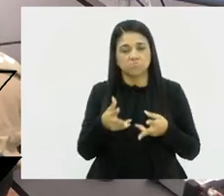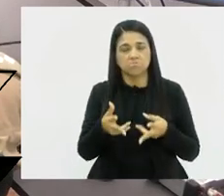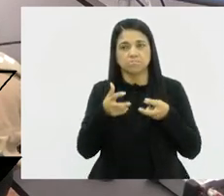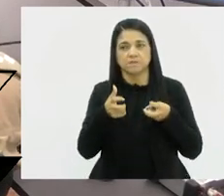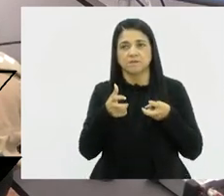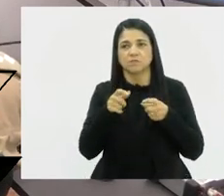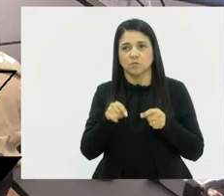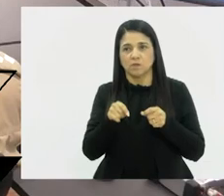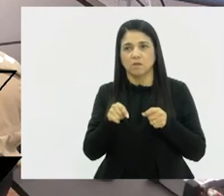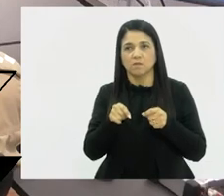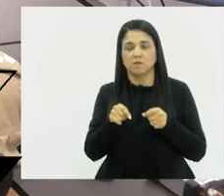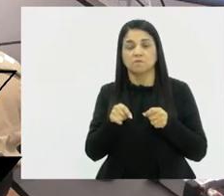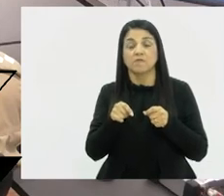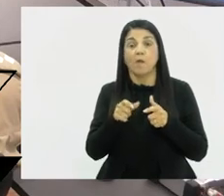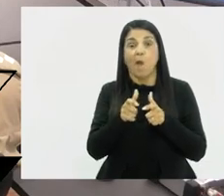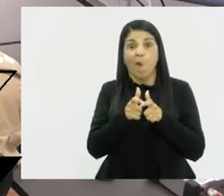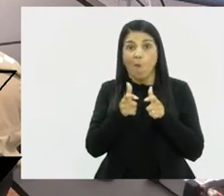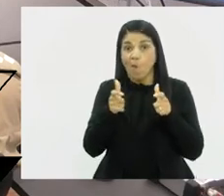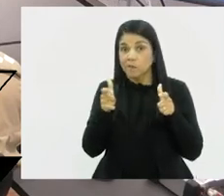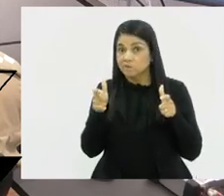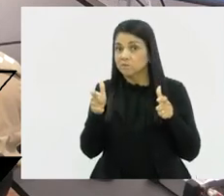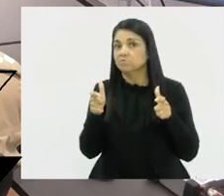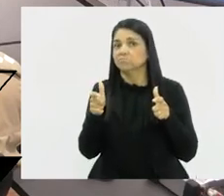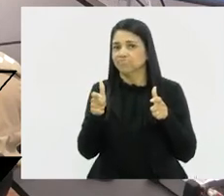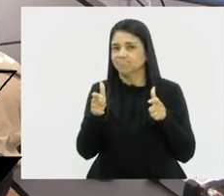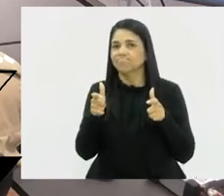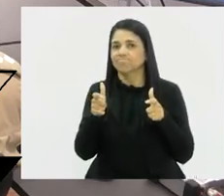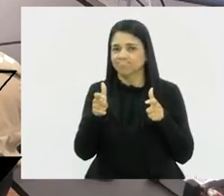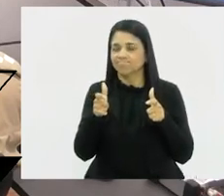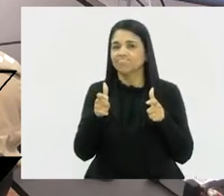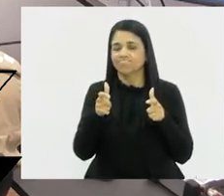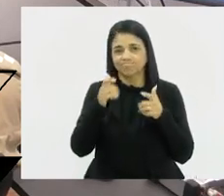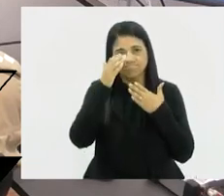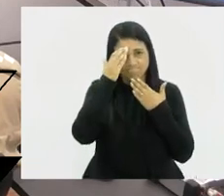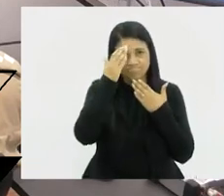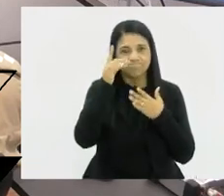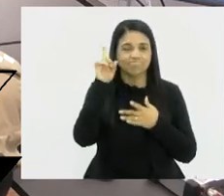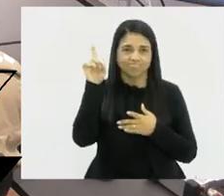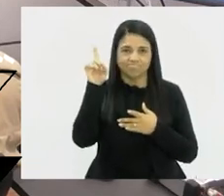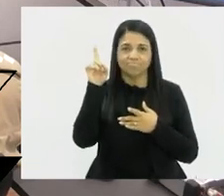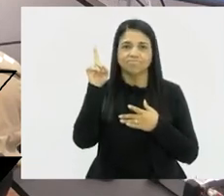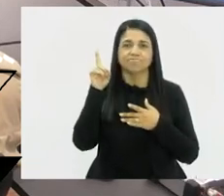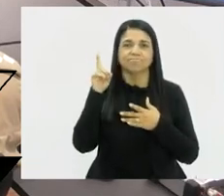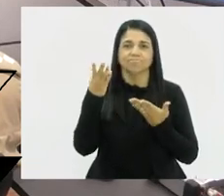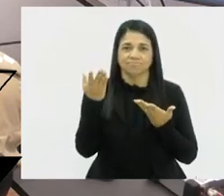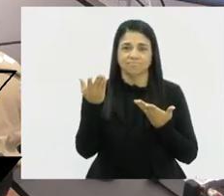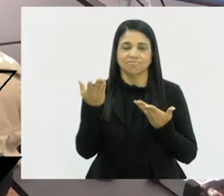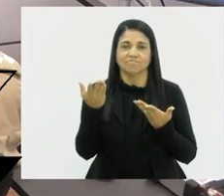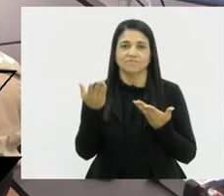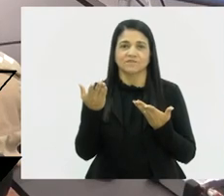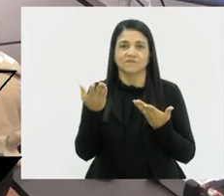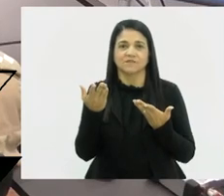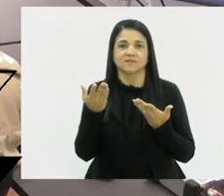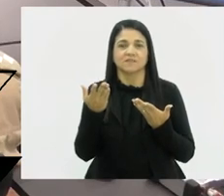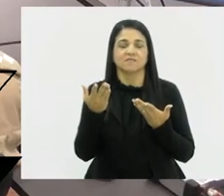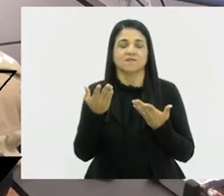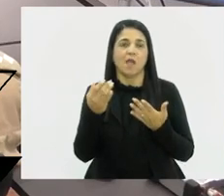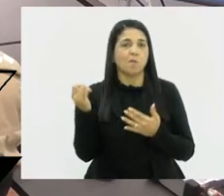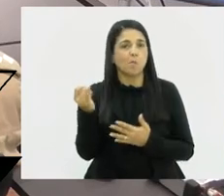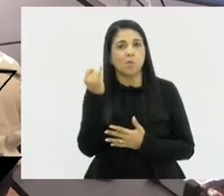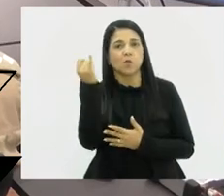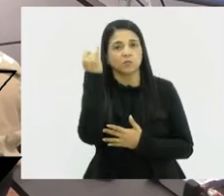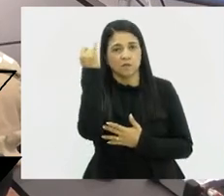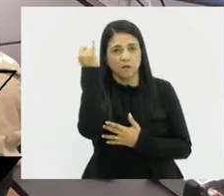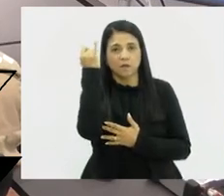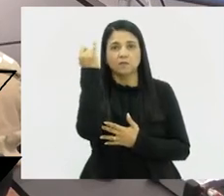que a gente vê que isso veio aumentando, graças a Deus, conforme o tempo foi passando, a relevância,